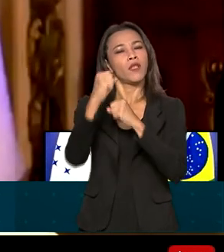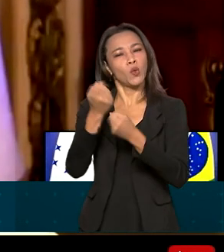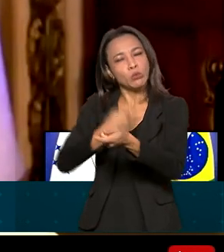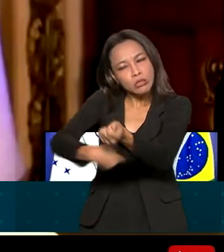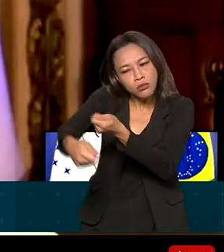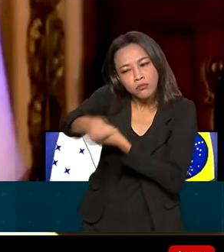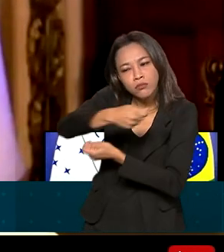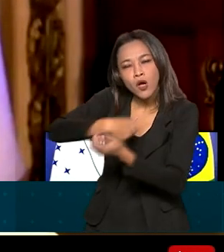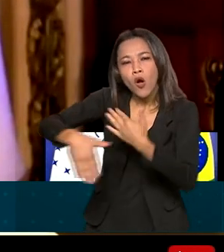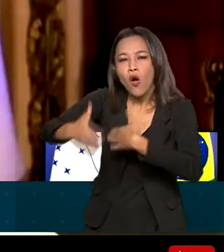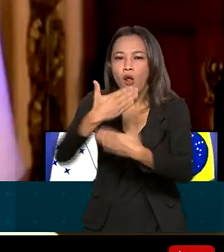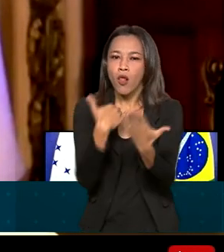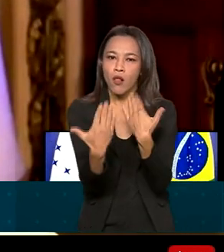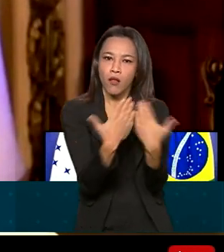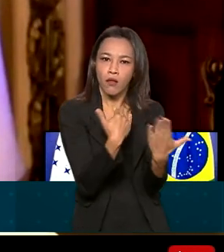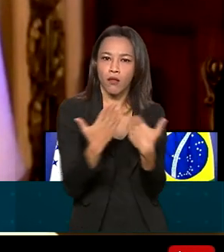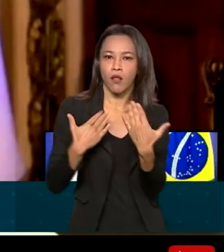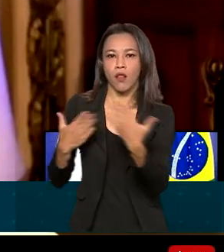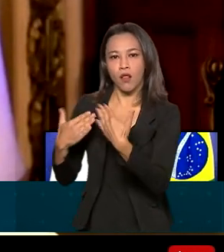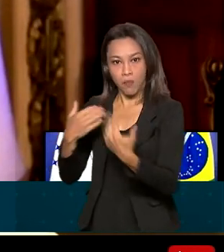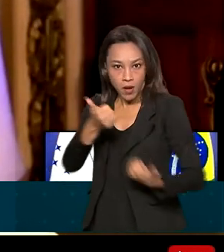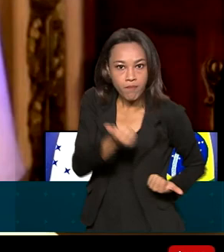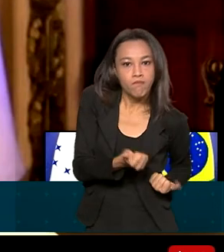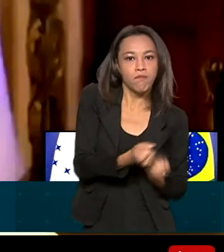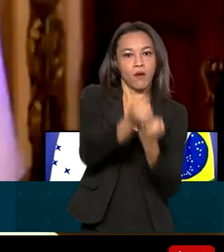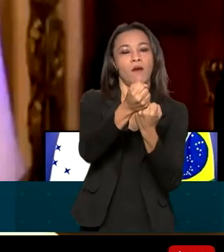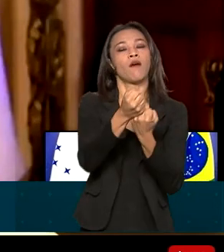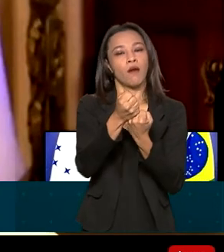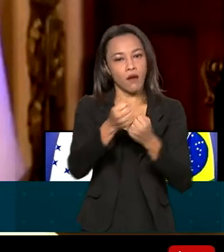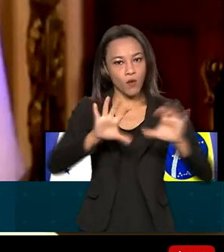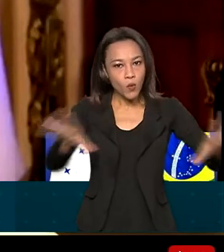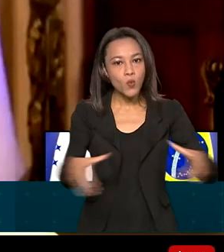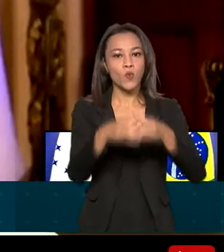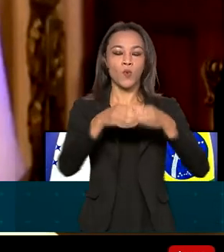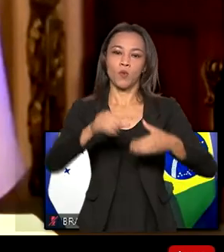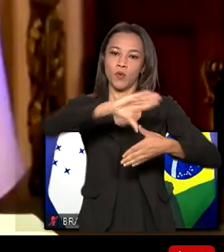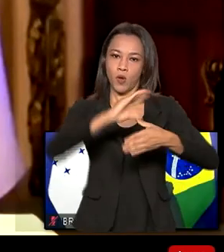conjunto para fortalecer o potencial que o Mercosul tem para a região.